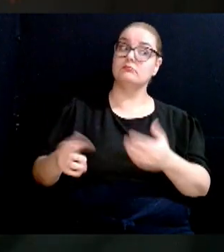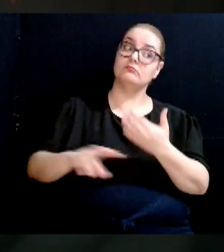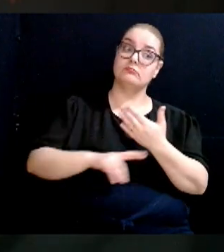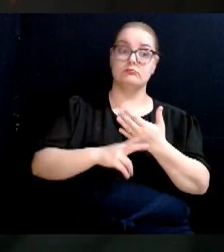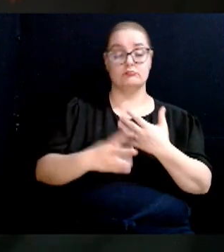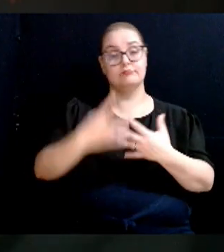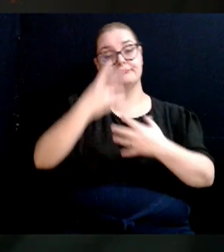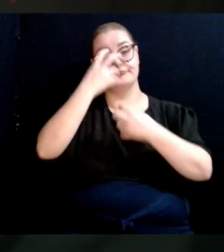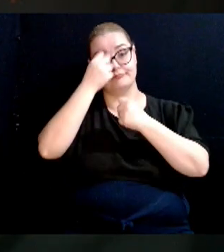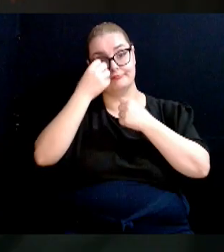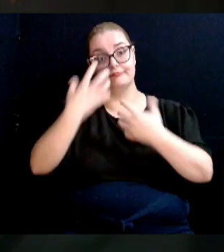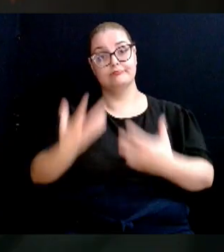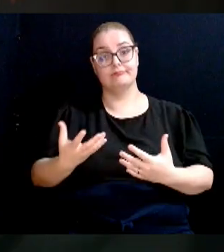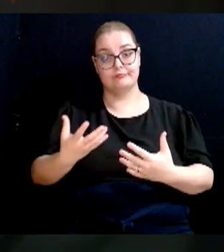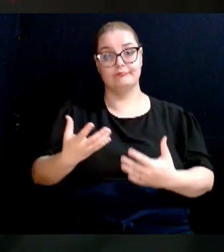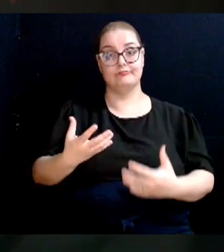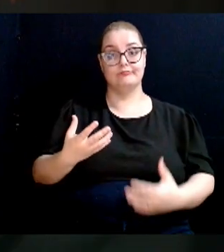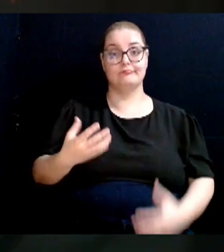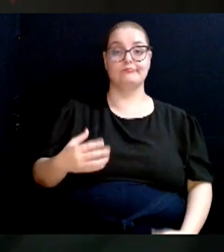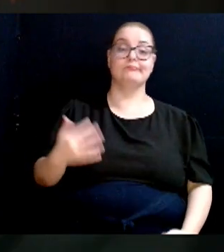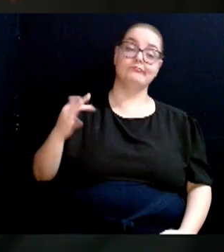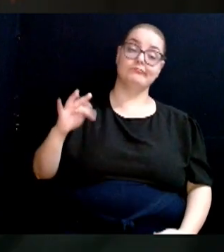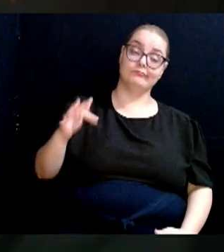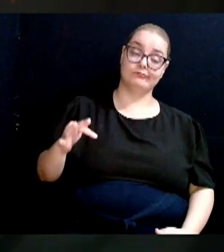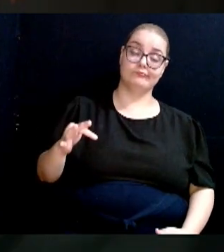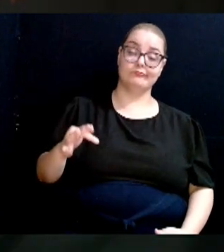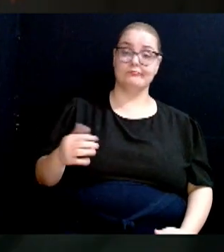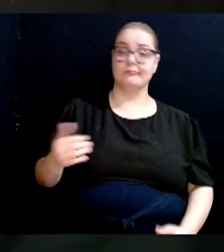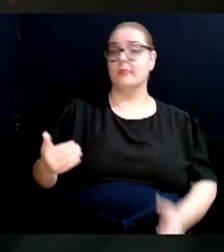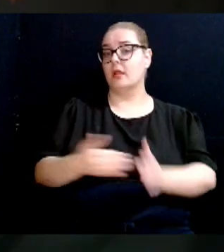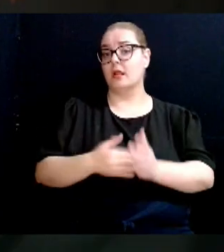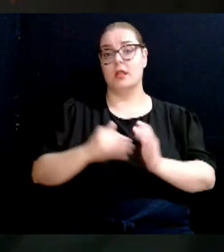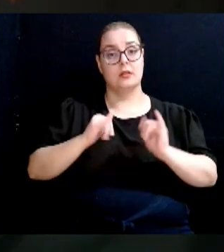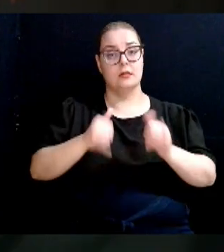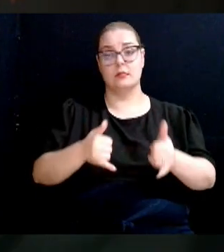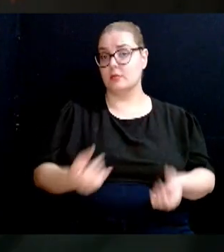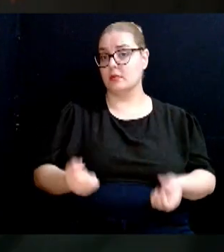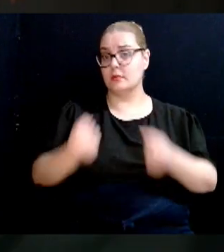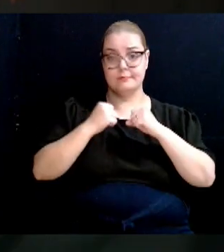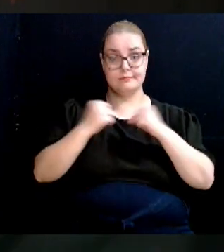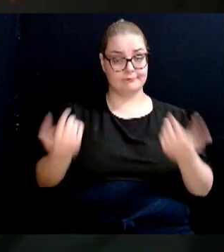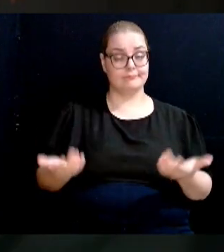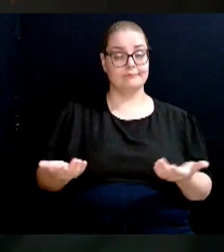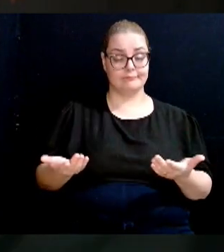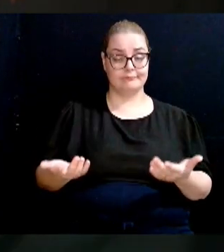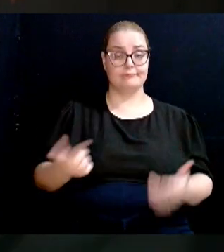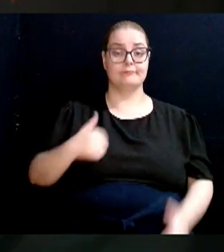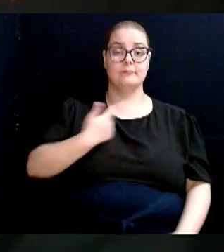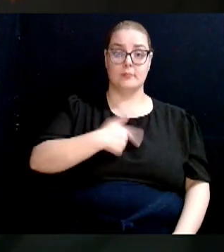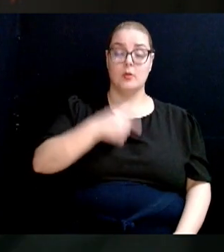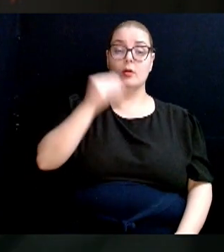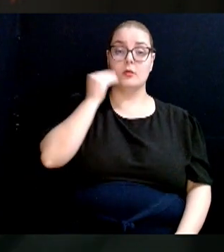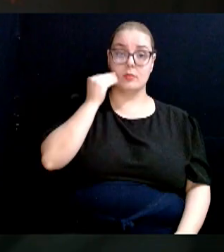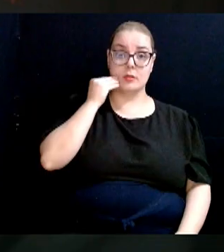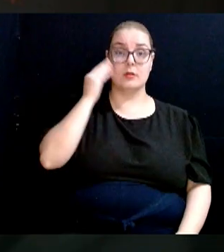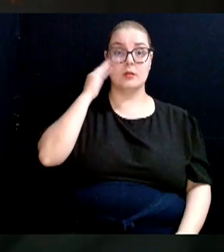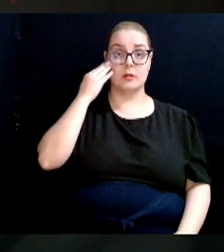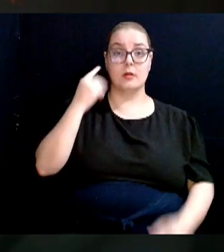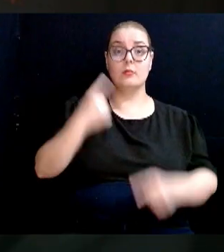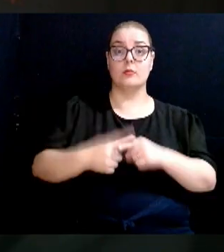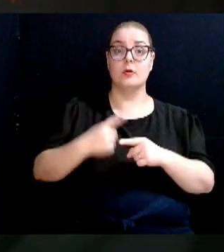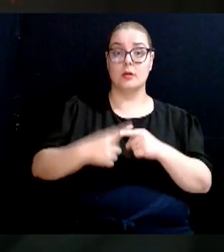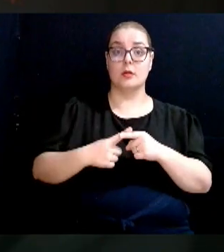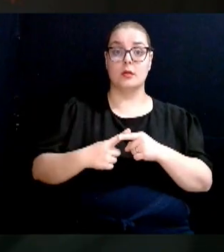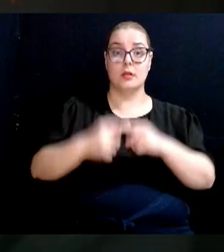frustração, lesões e até o abandono da atividade física? A gente vai tentar entender por que respeitar os limites